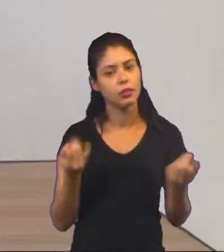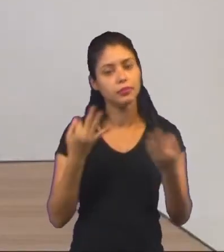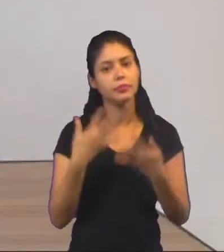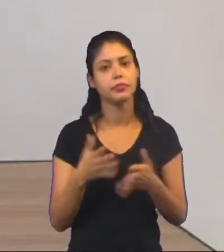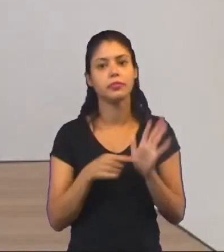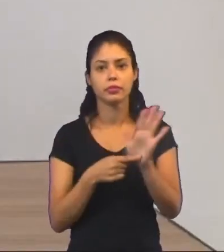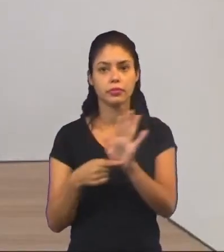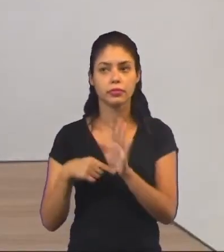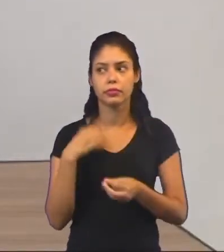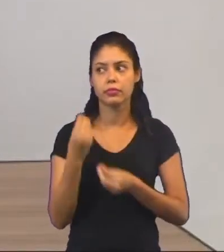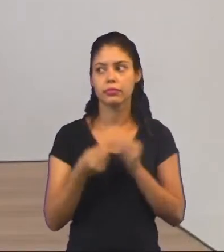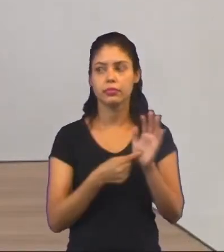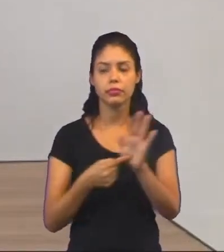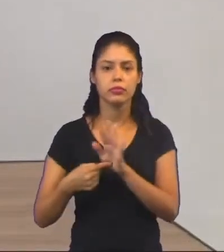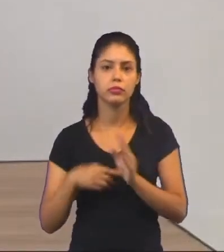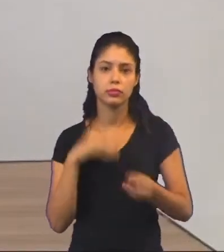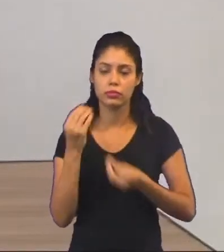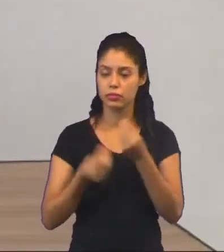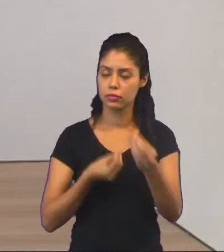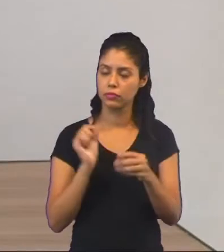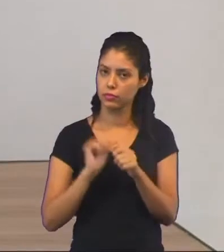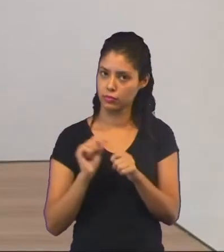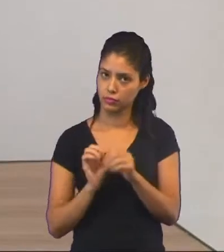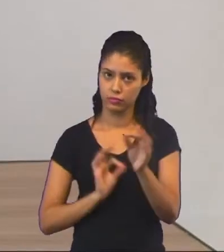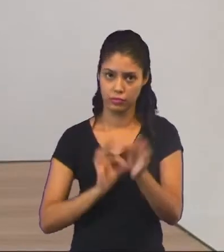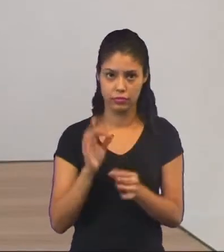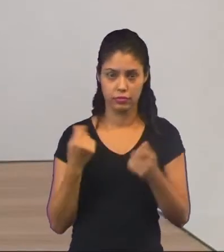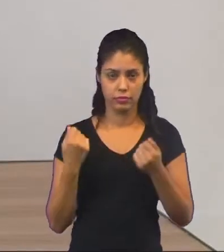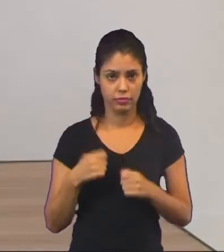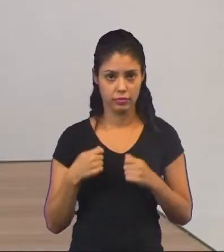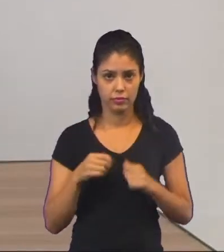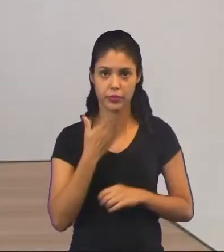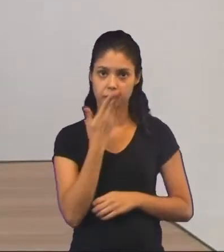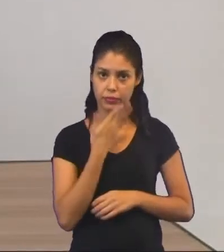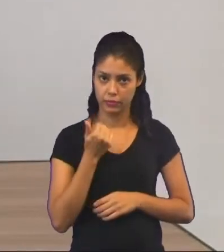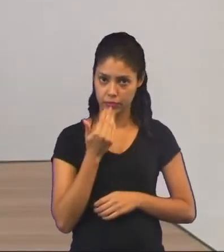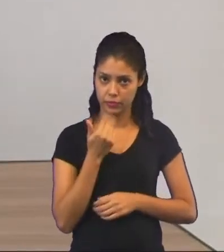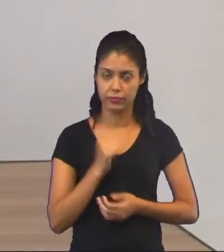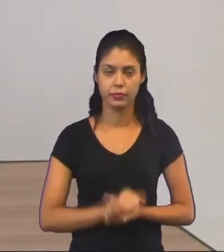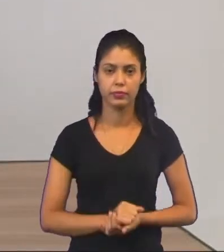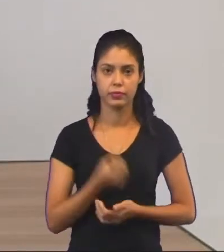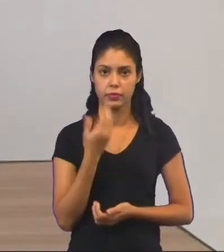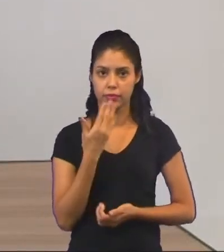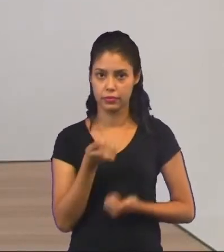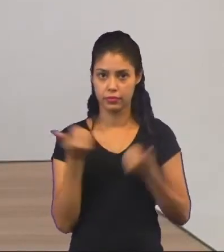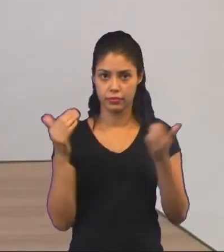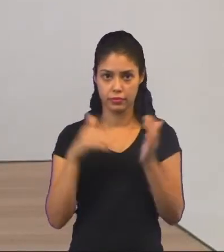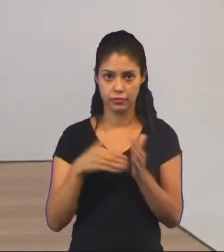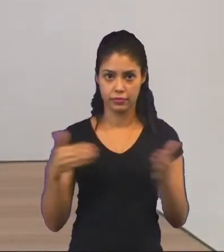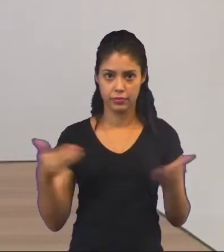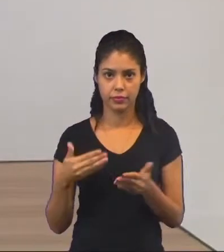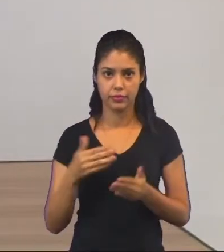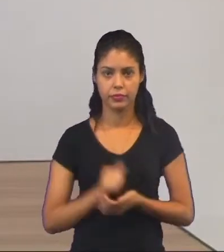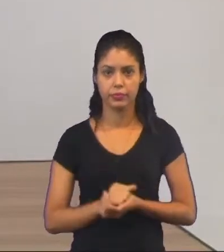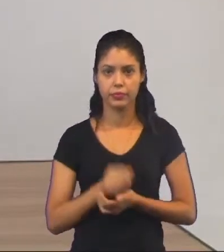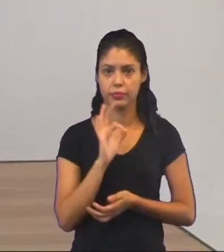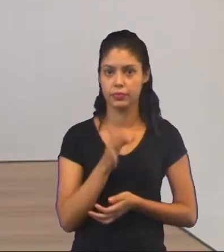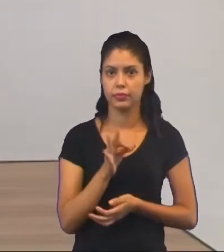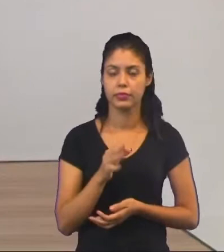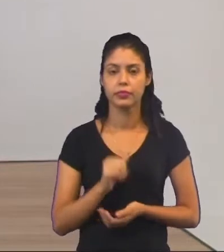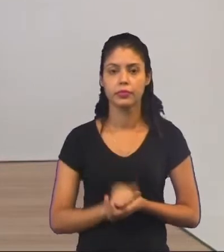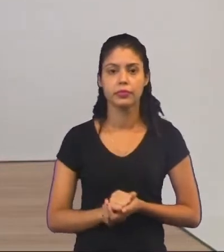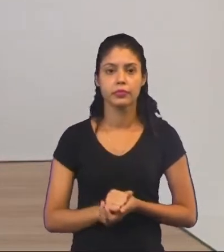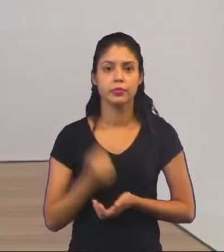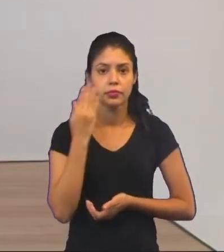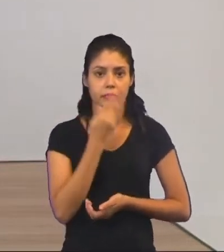a indicação, né, da forma como essa receita precisa ser degustada. Tudo bem até aqui? Certo. Já sabemos que é uma